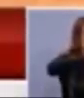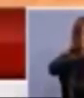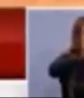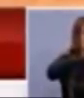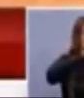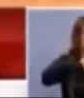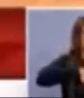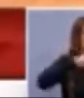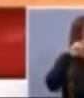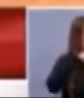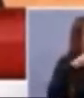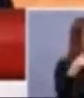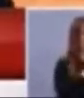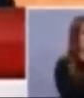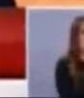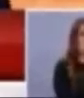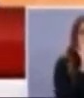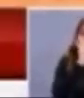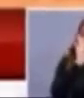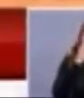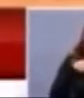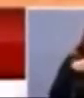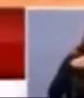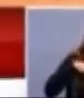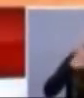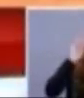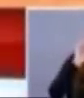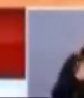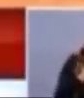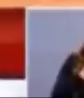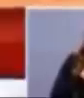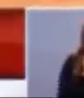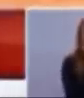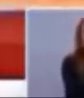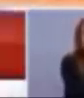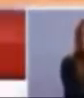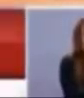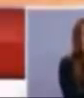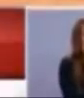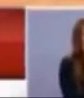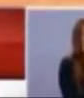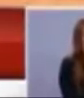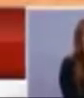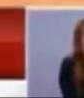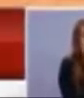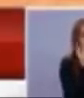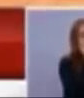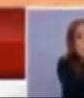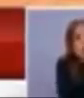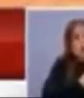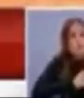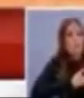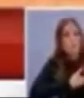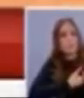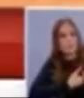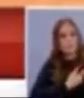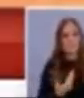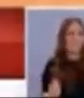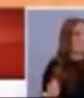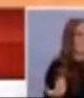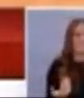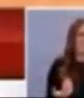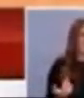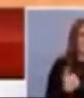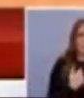benfica se quiser e velho tem que vir um fácil então vim para ser convidado é exatamente esse é claro que eu não vou não vou